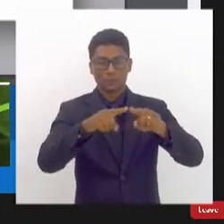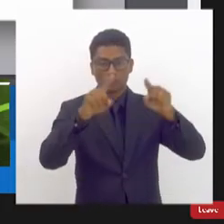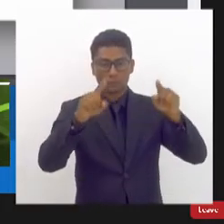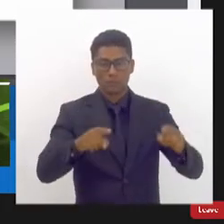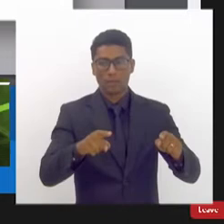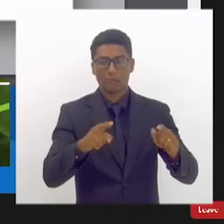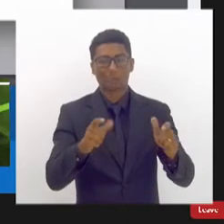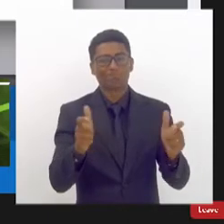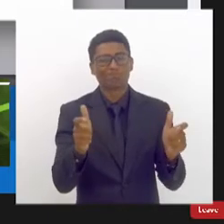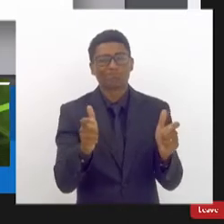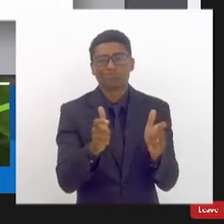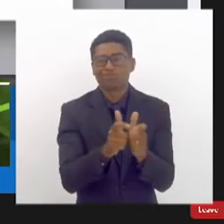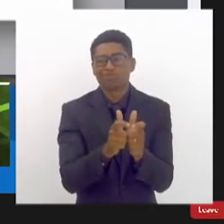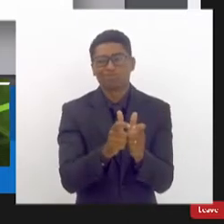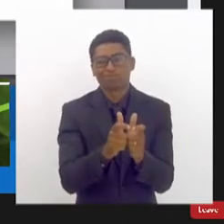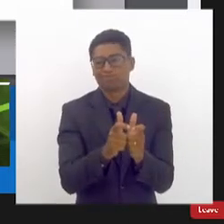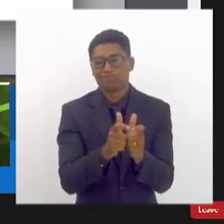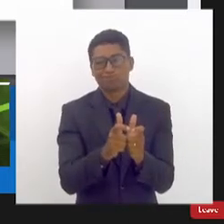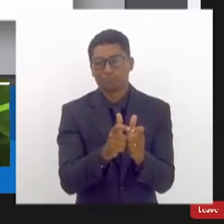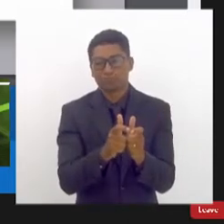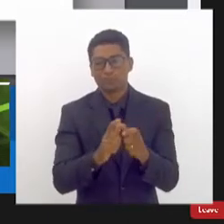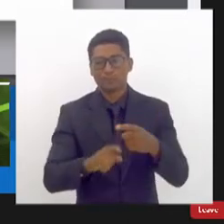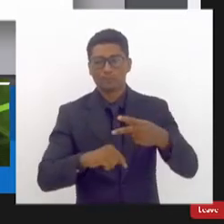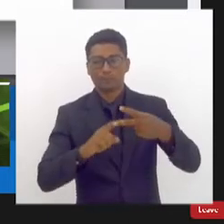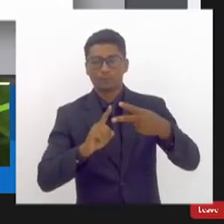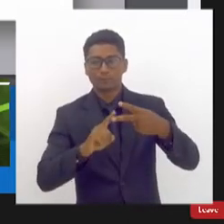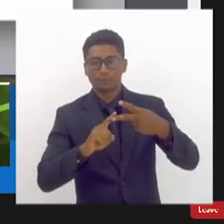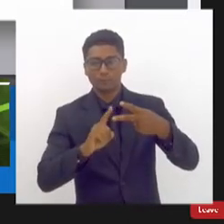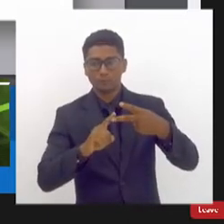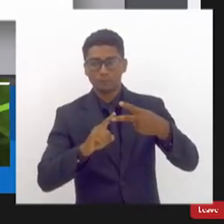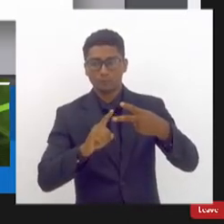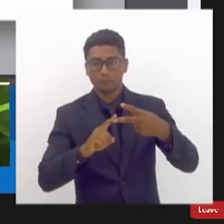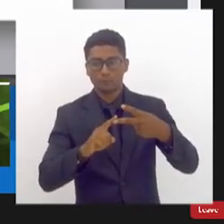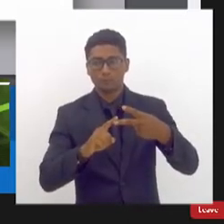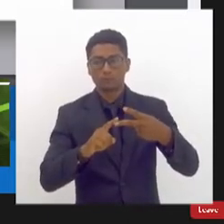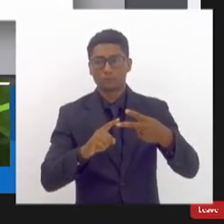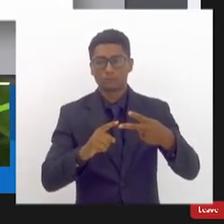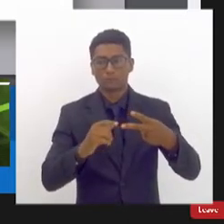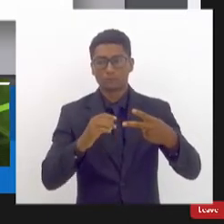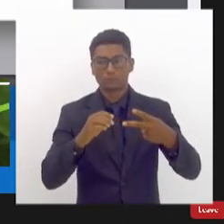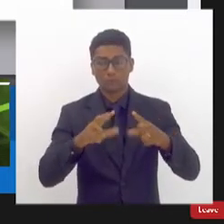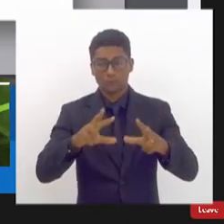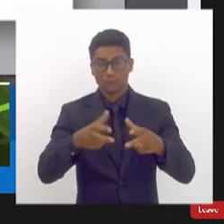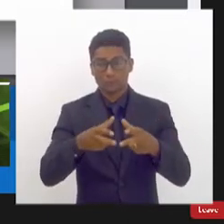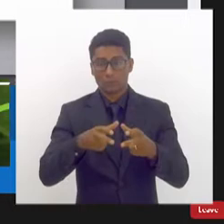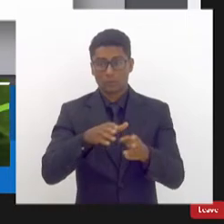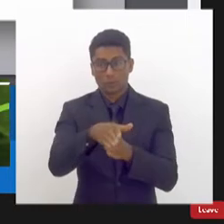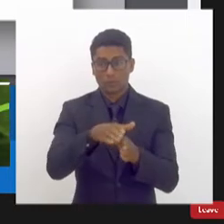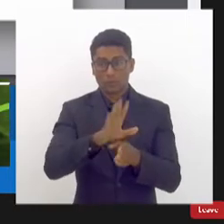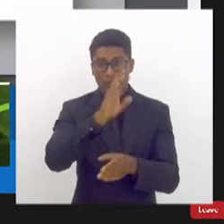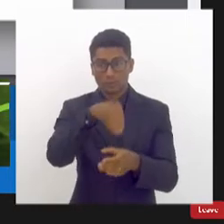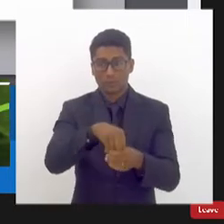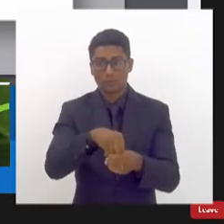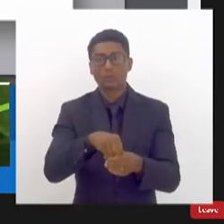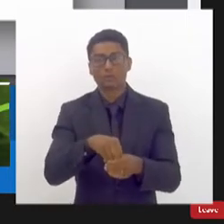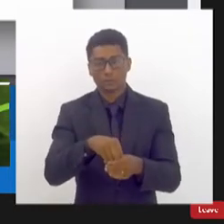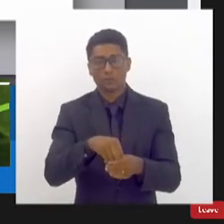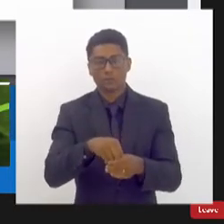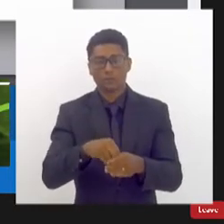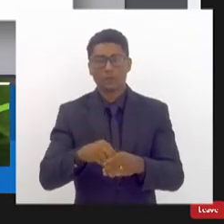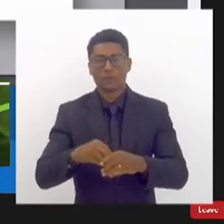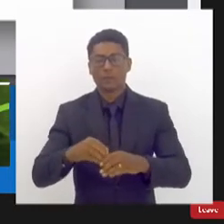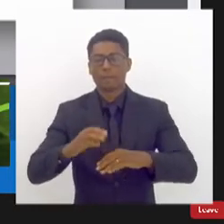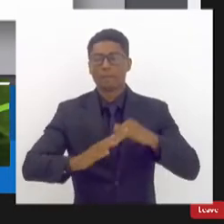servidores em razão da demanda. Nós temos poucas funções gratificadas no Conselho. O que que ocorre, deputado?